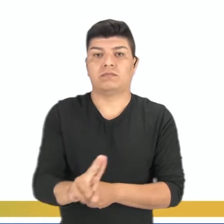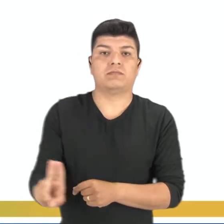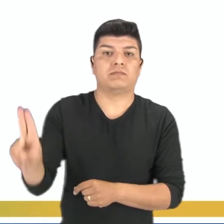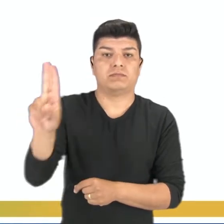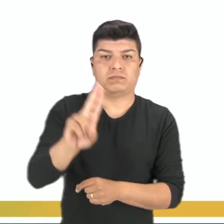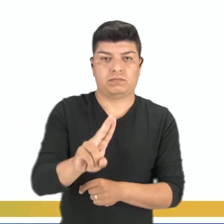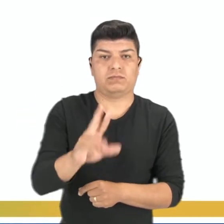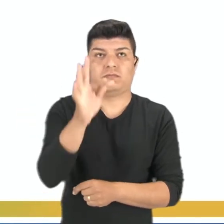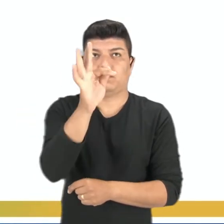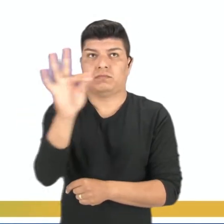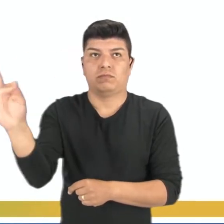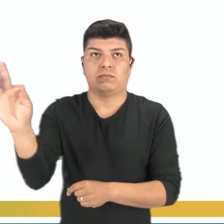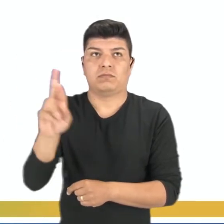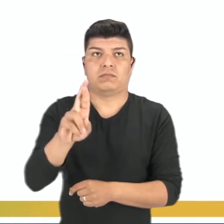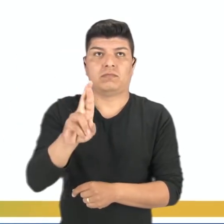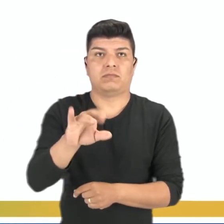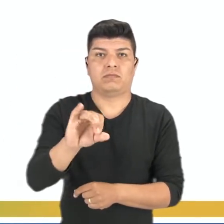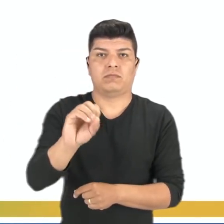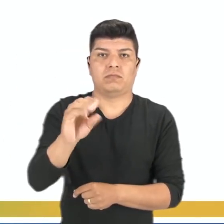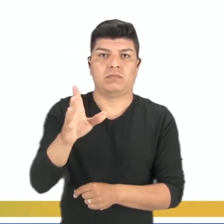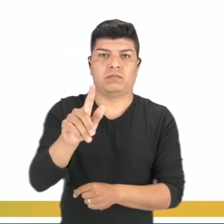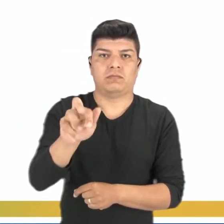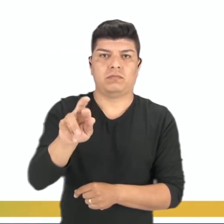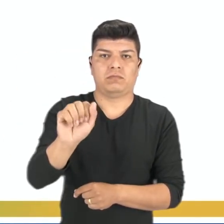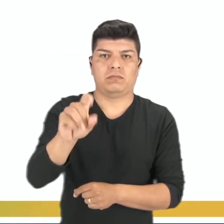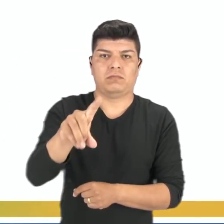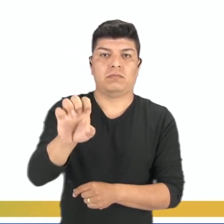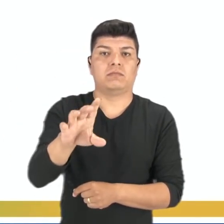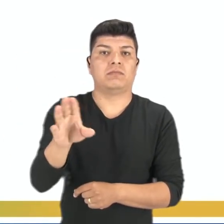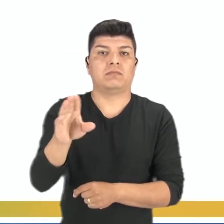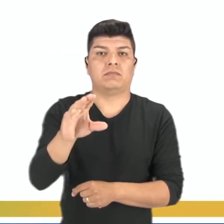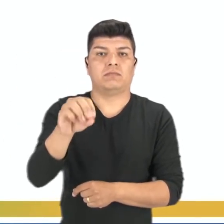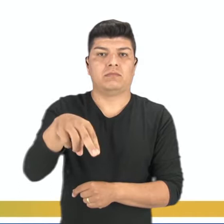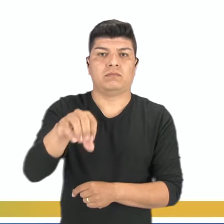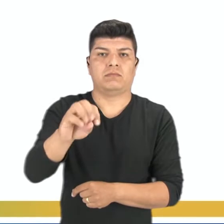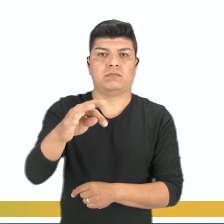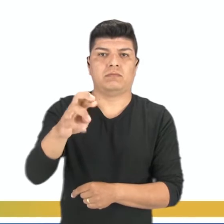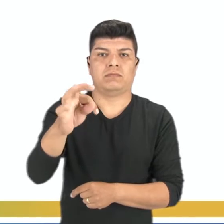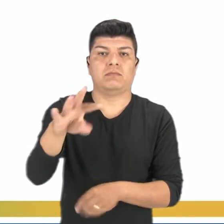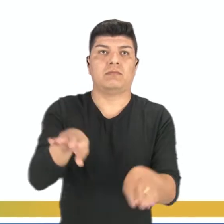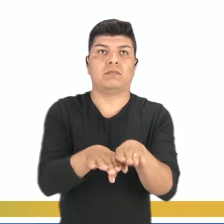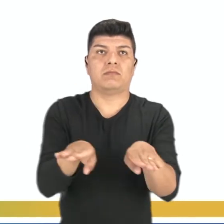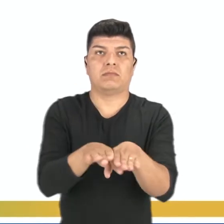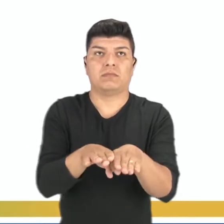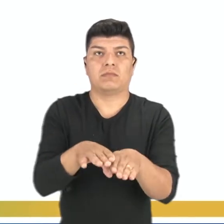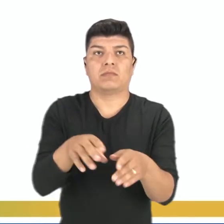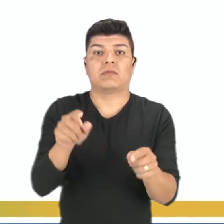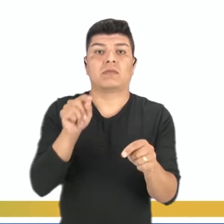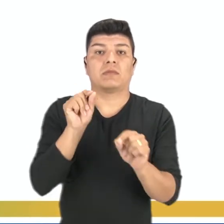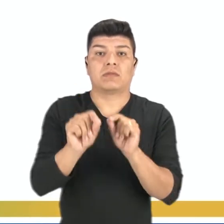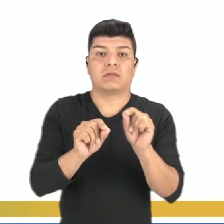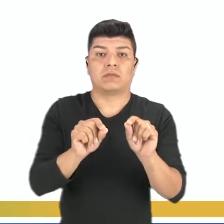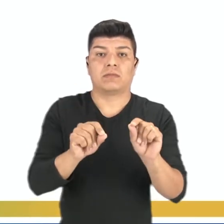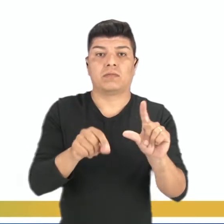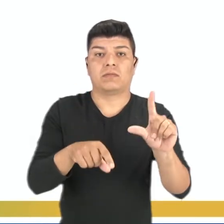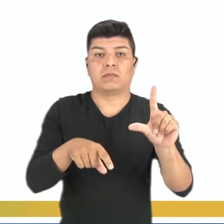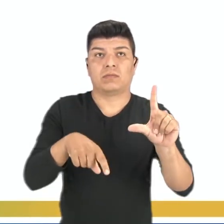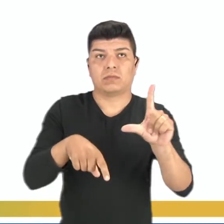Norte, e ela fala o seguinte: considerando as informações constantes do triângulo